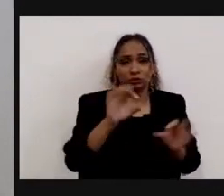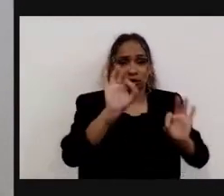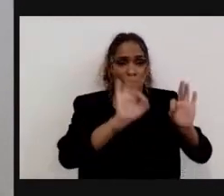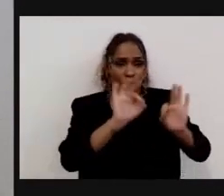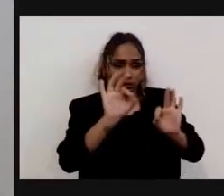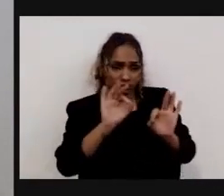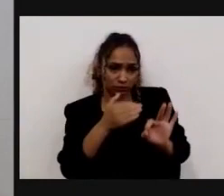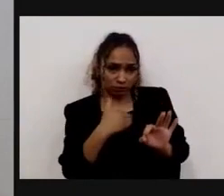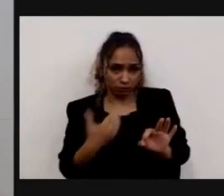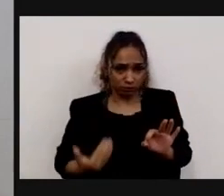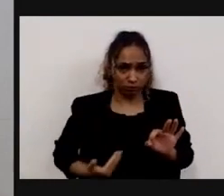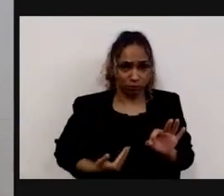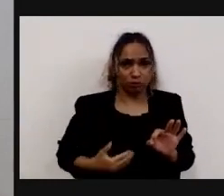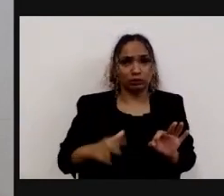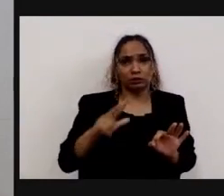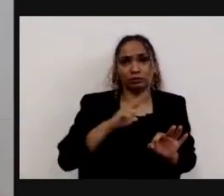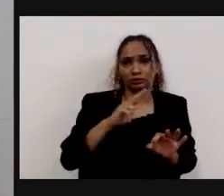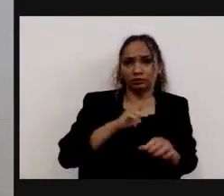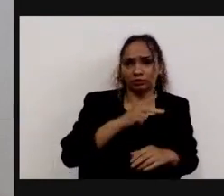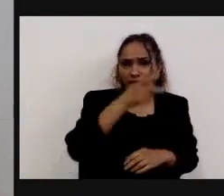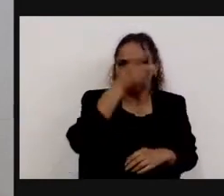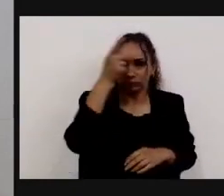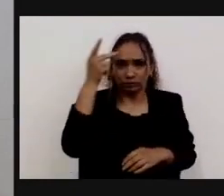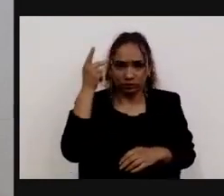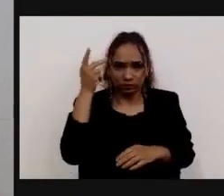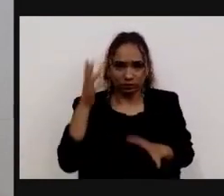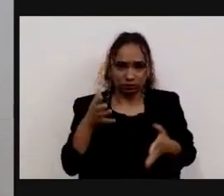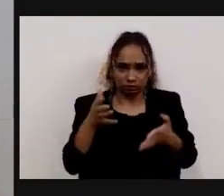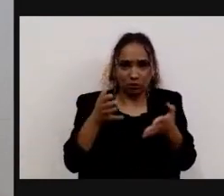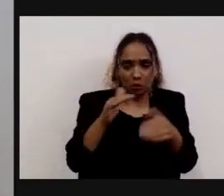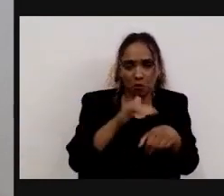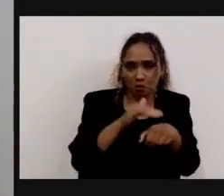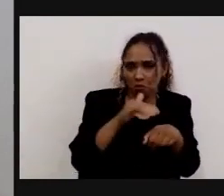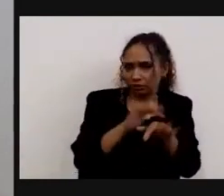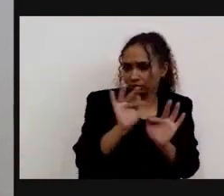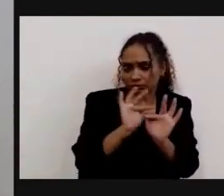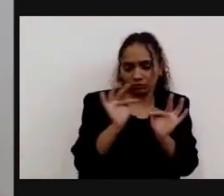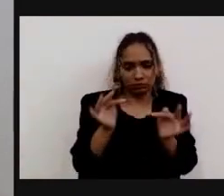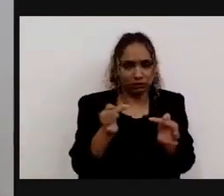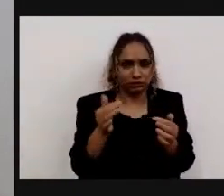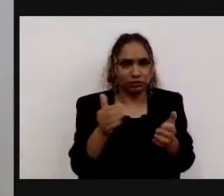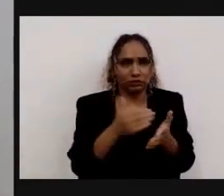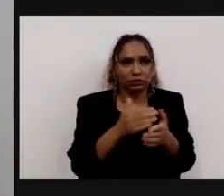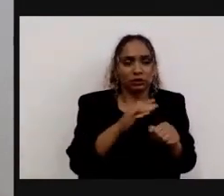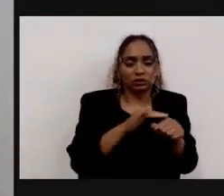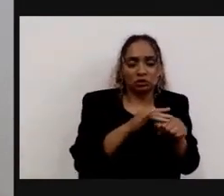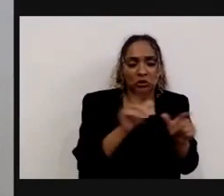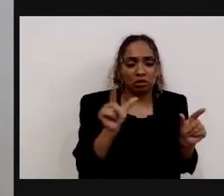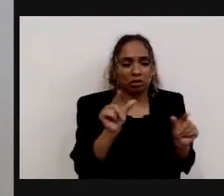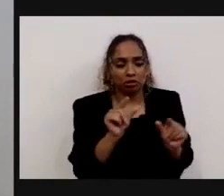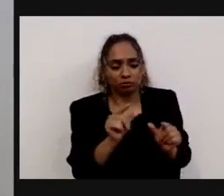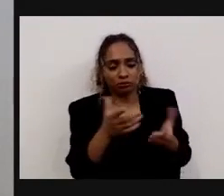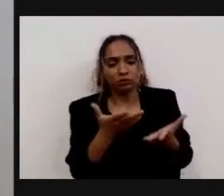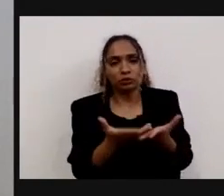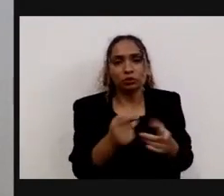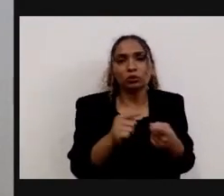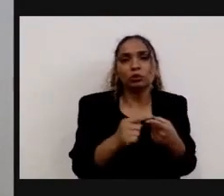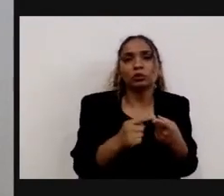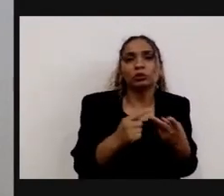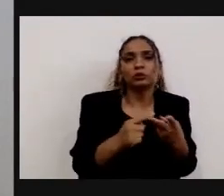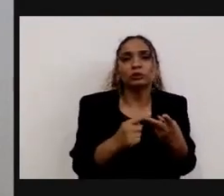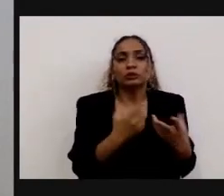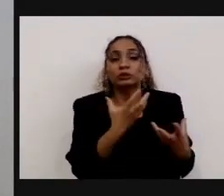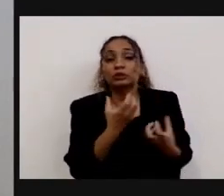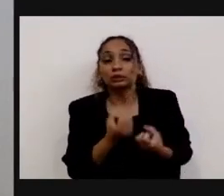organização público ou privada as pessoas motivados vão render mais simples assim vão ficar menos doentes vai ter mais